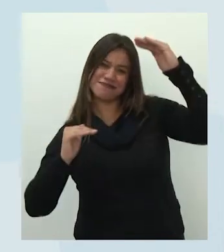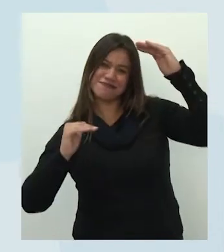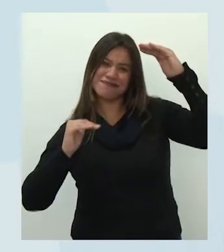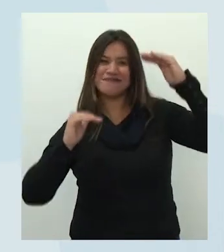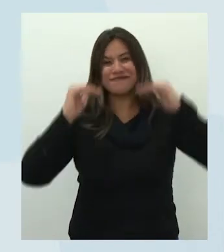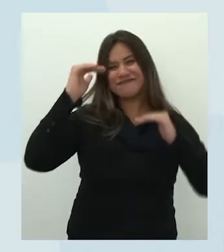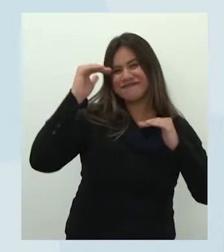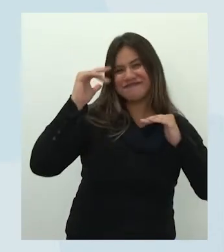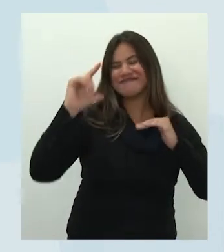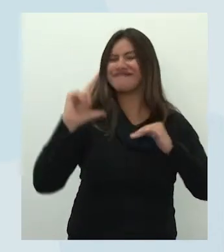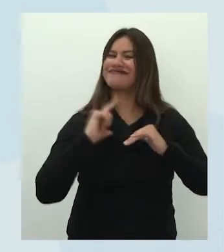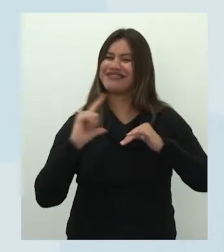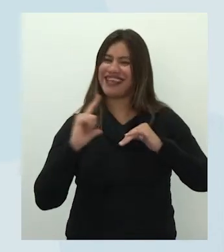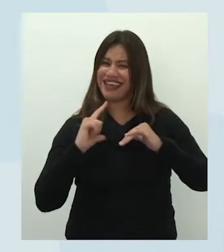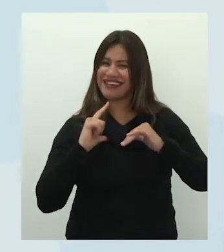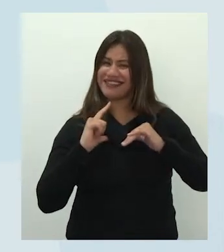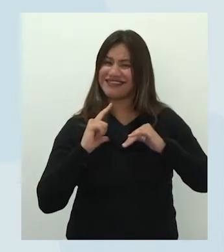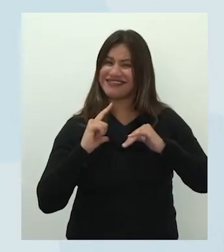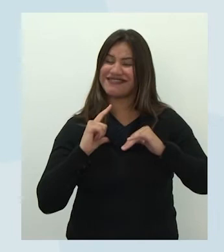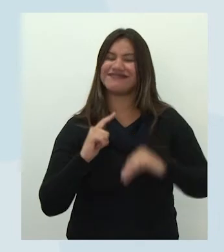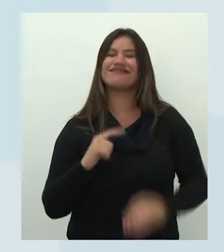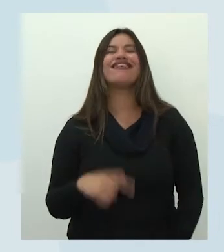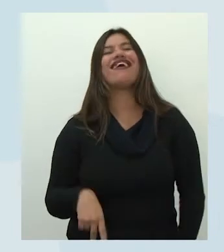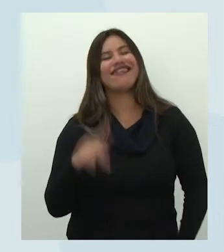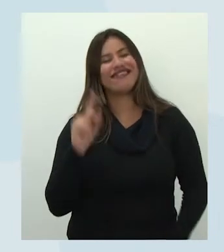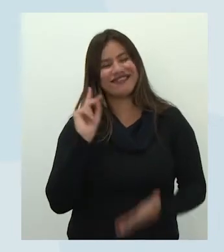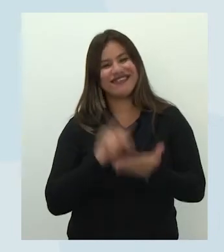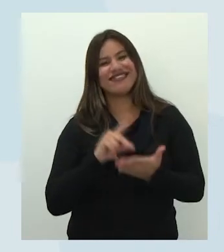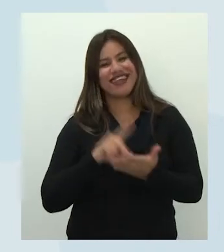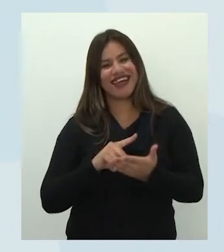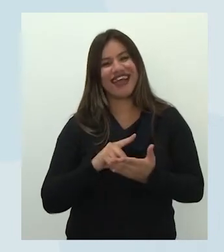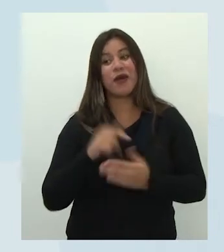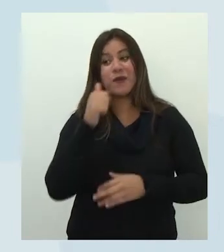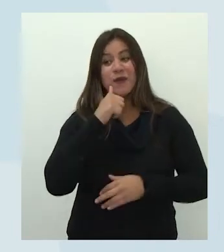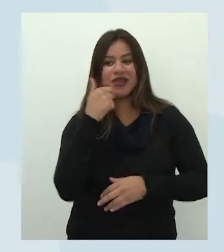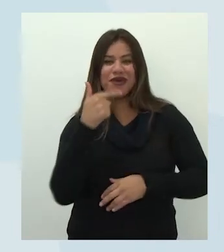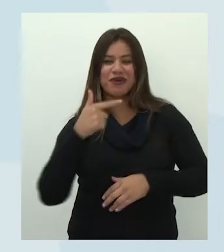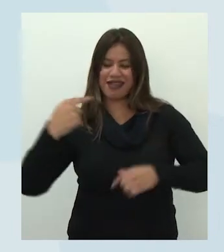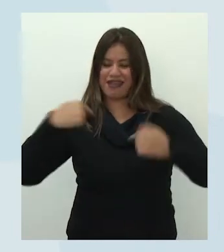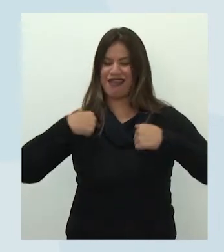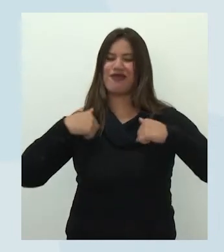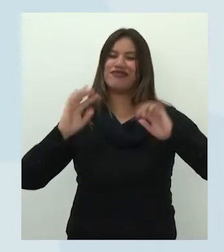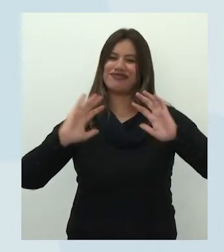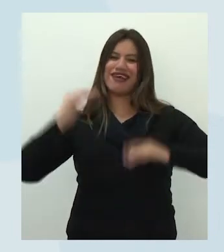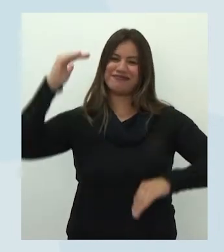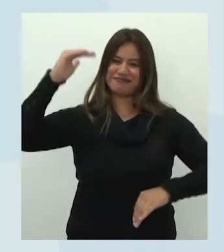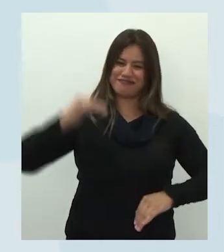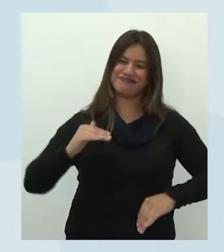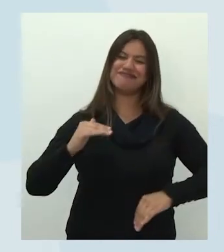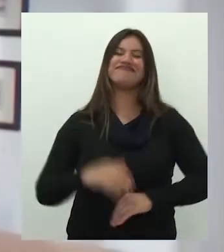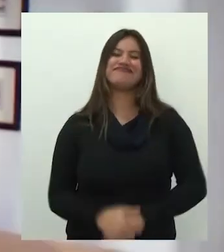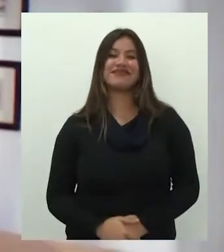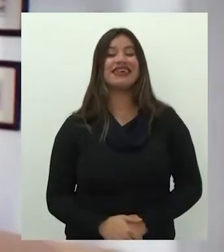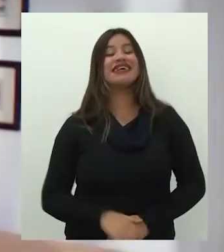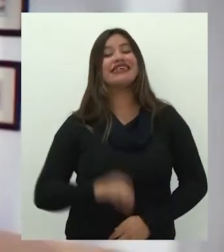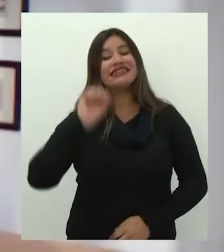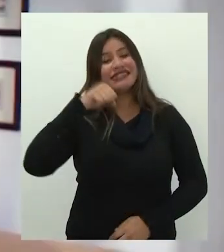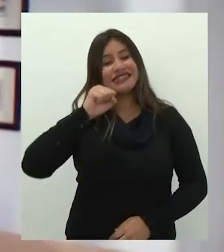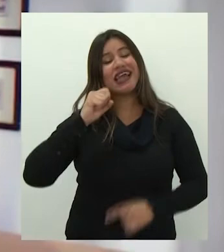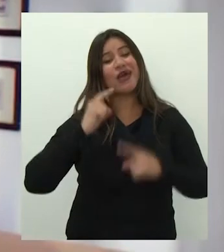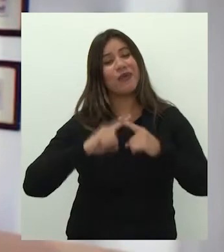Sim. É isso aí, é verdade. Eu já diminuí. É, então, a gente diminui mesmo, sabe por